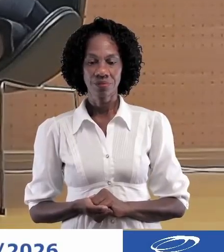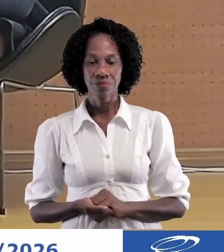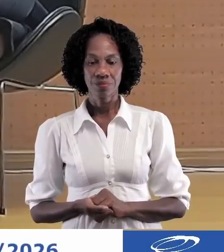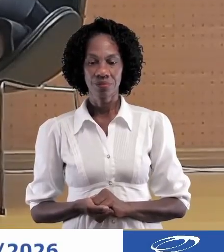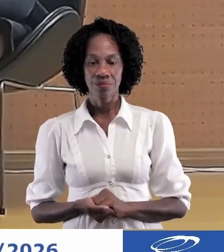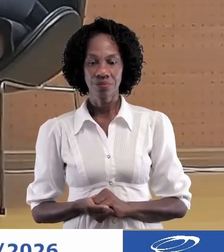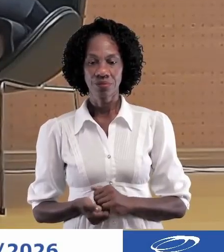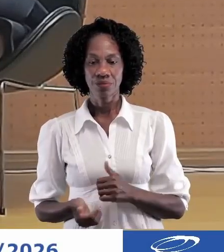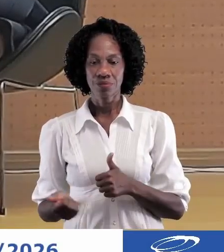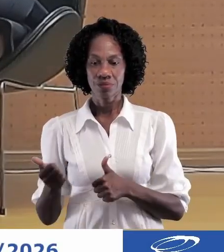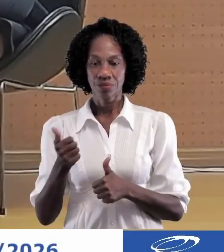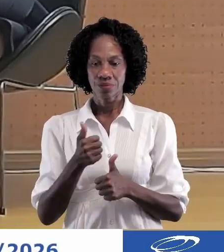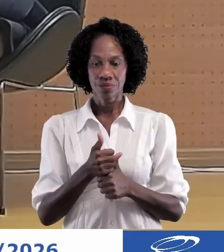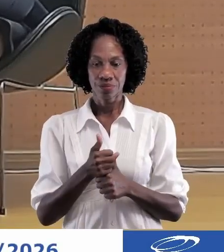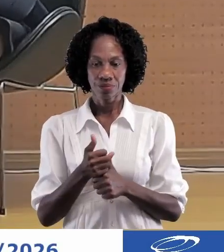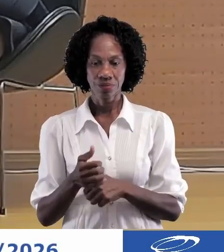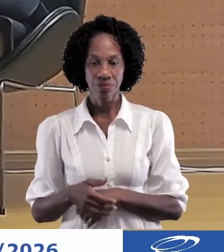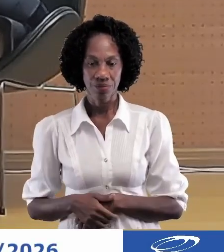surgery?